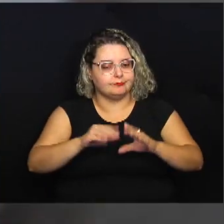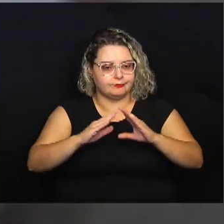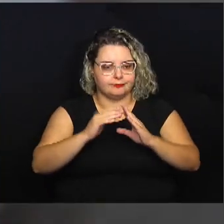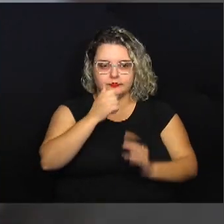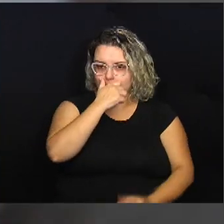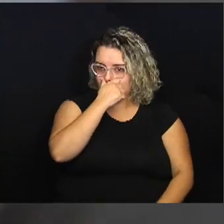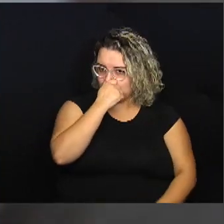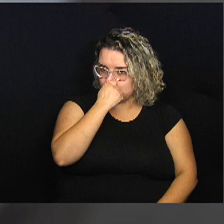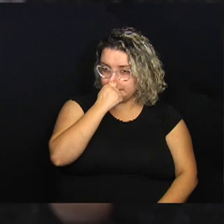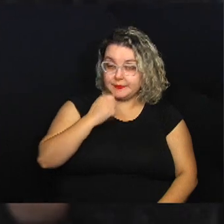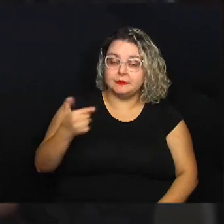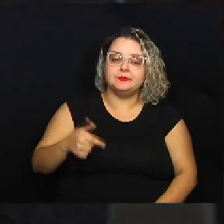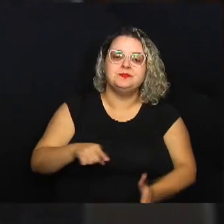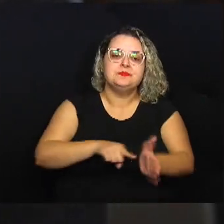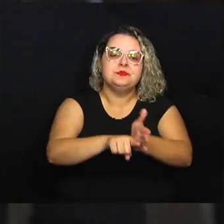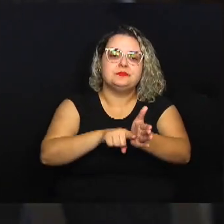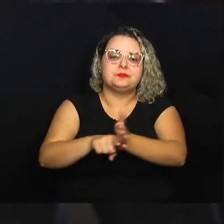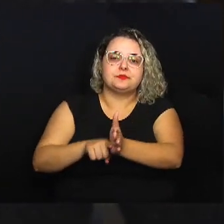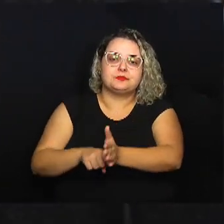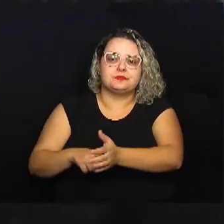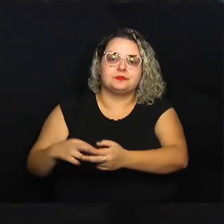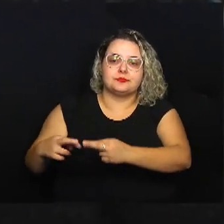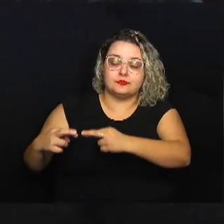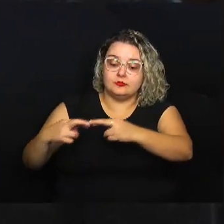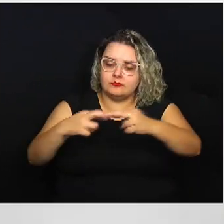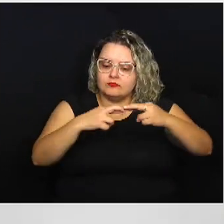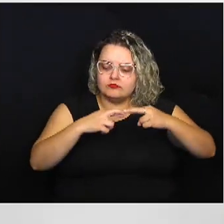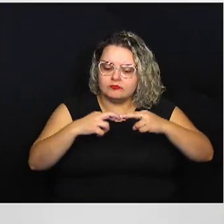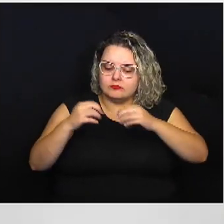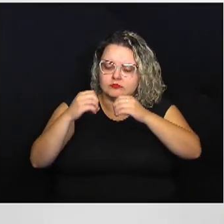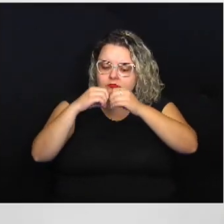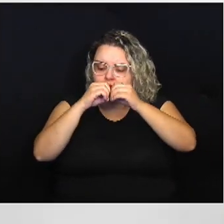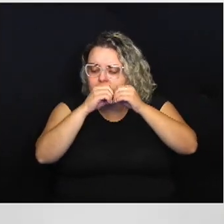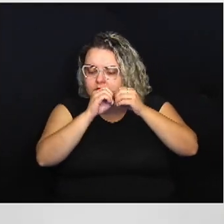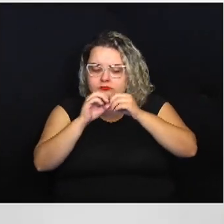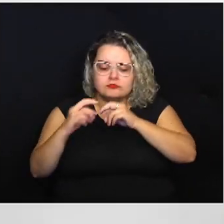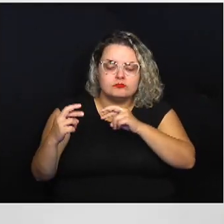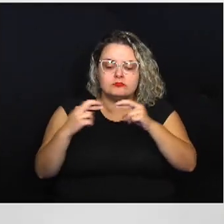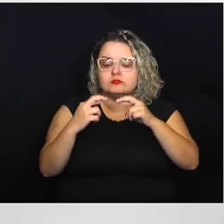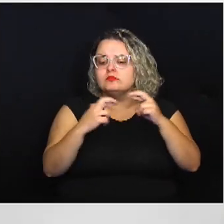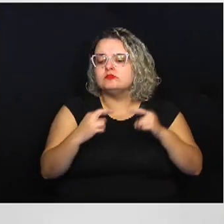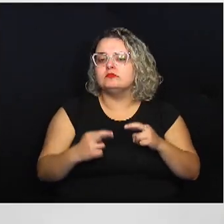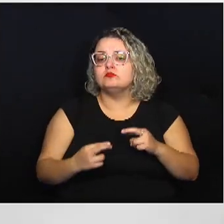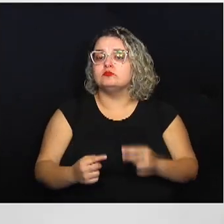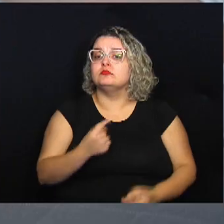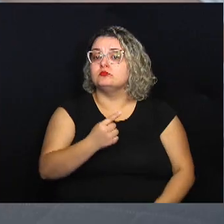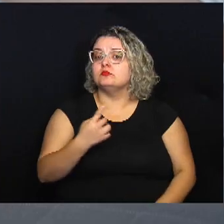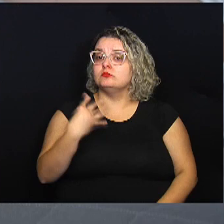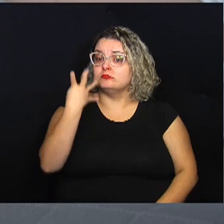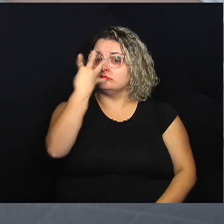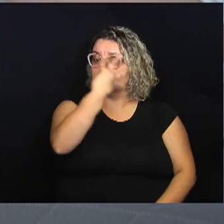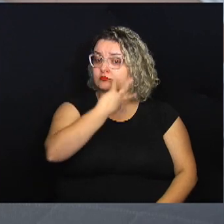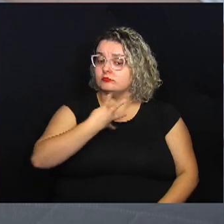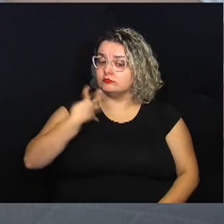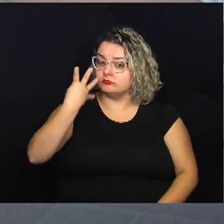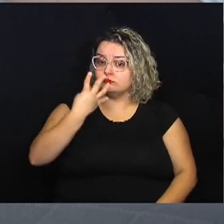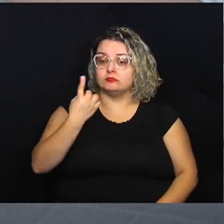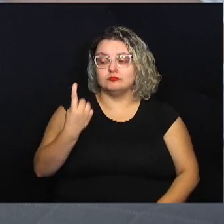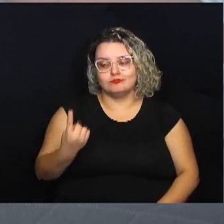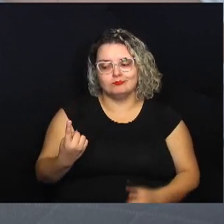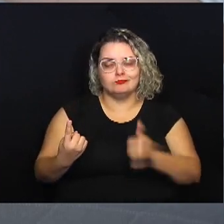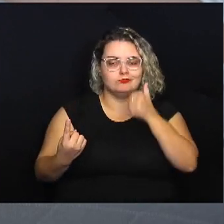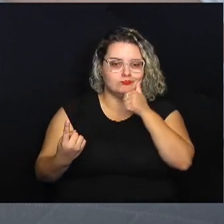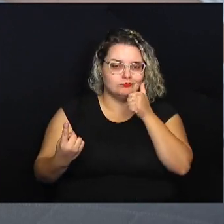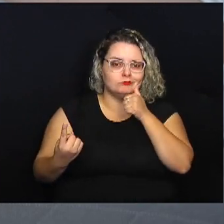Segundo uma pesquisa da Rede de Observatórios da Segurança, a cada 4 horas, ao menos uma mulher é vítima